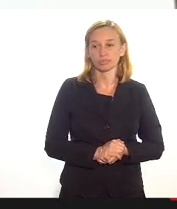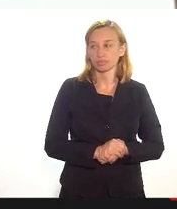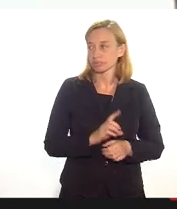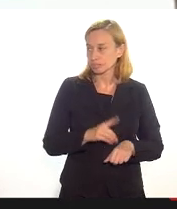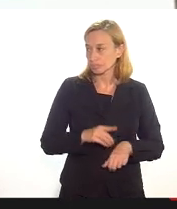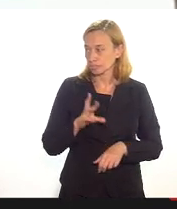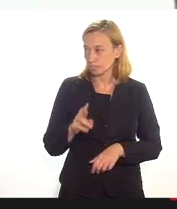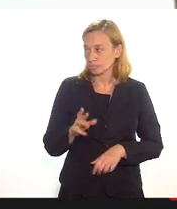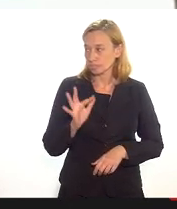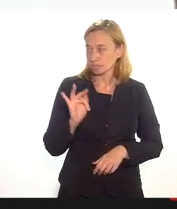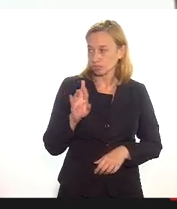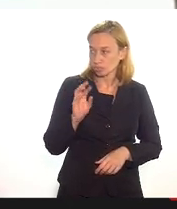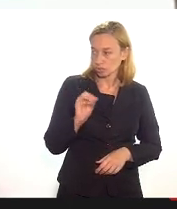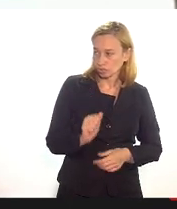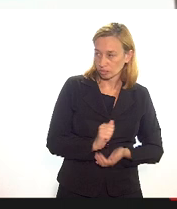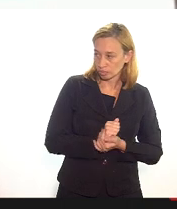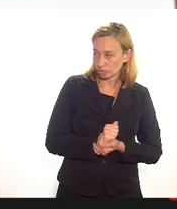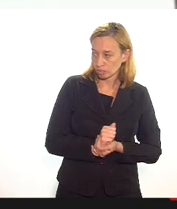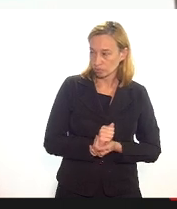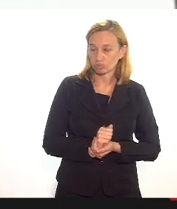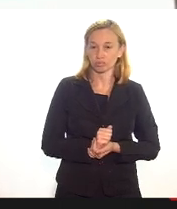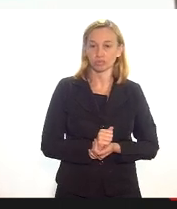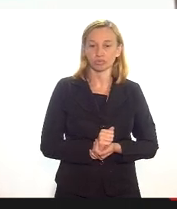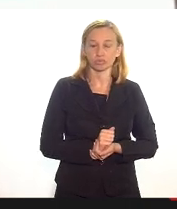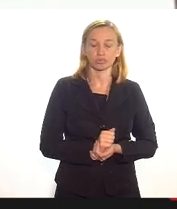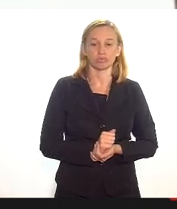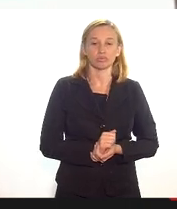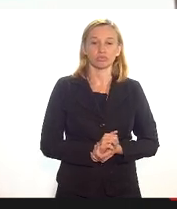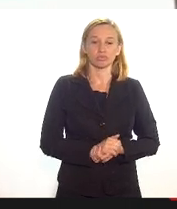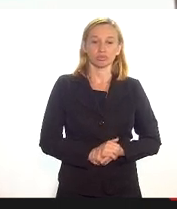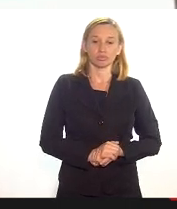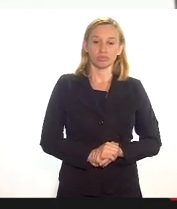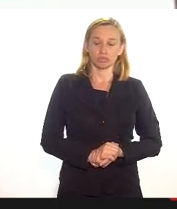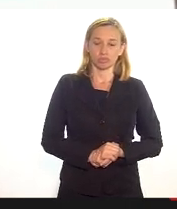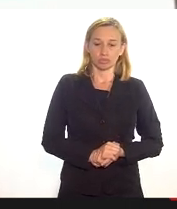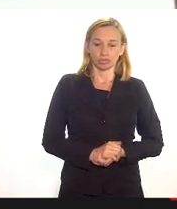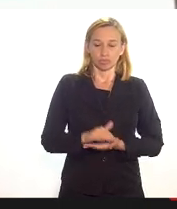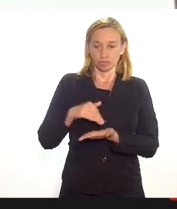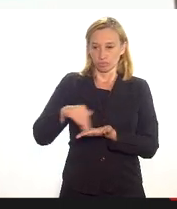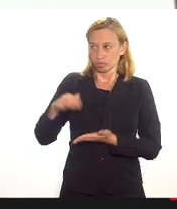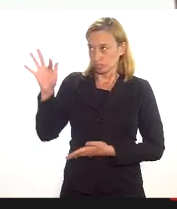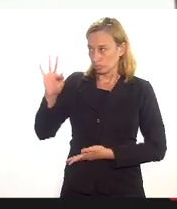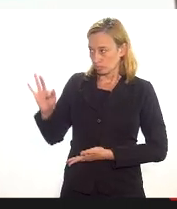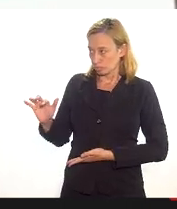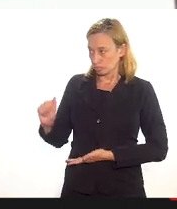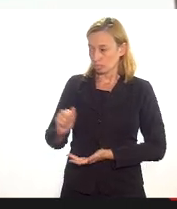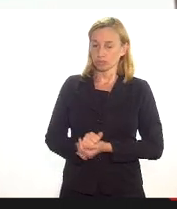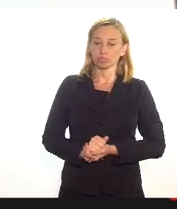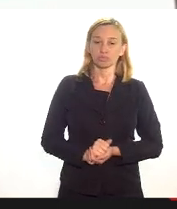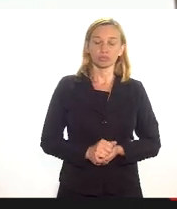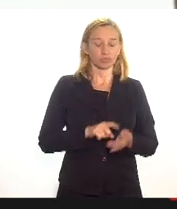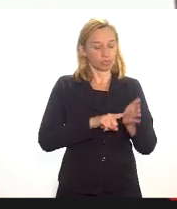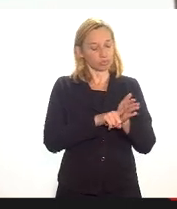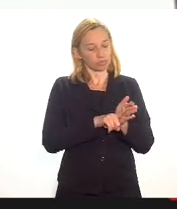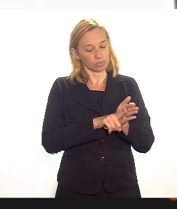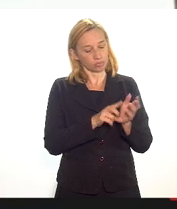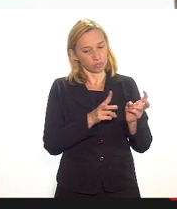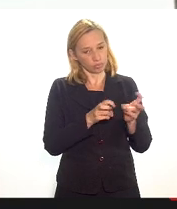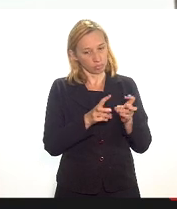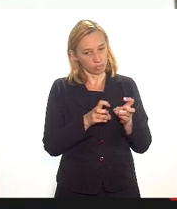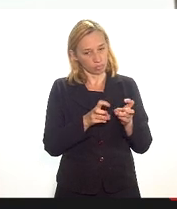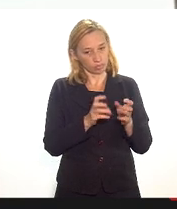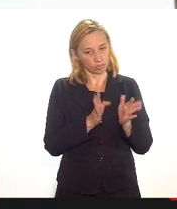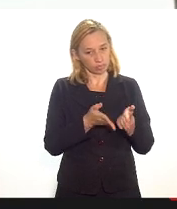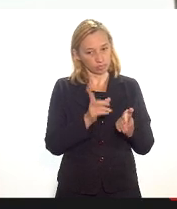Doutor Fortunato, Secretaria de Fazenda, nós verificamos no dia